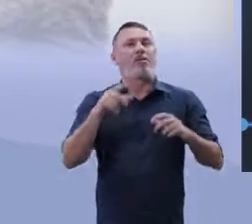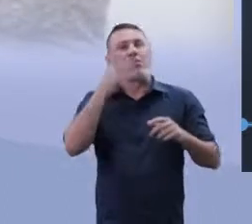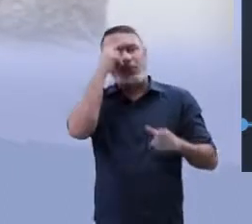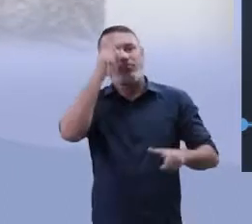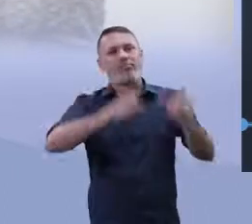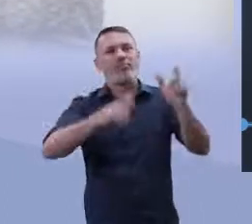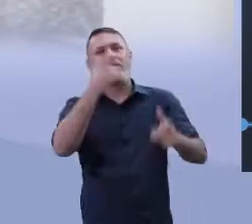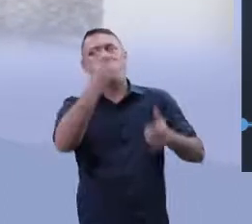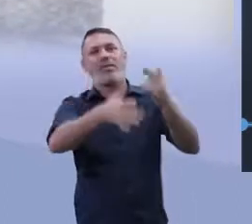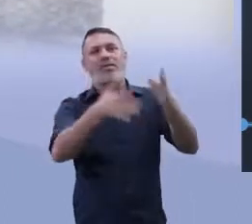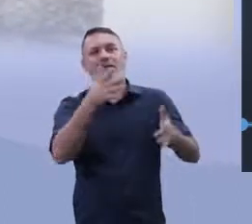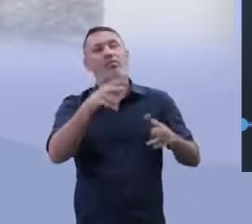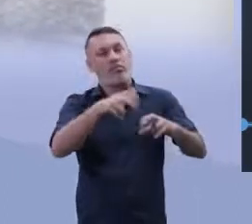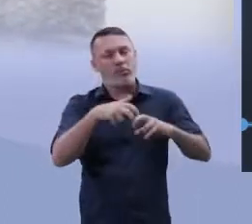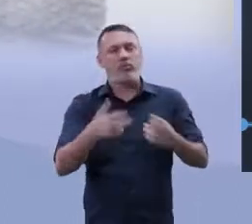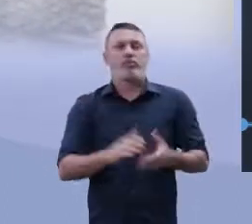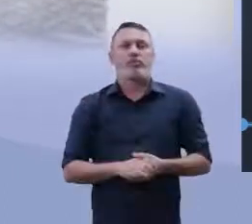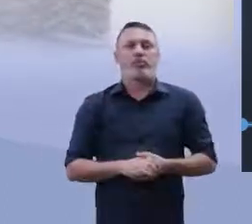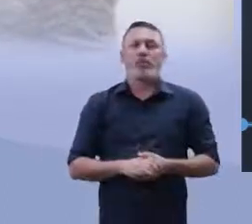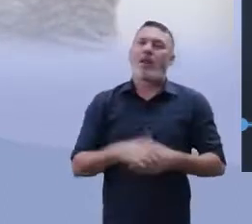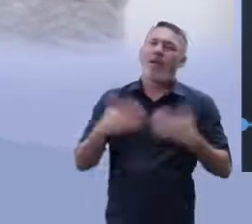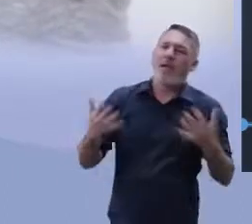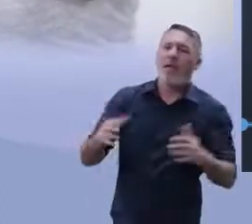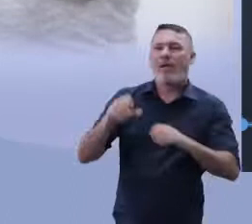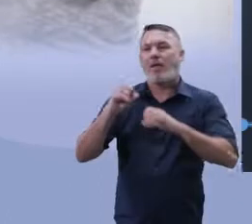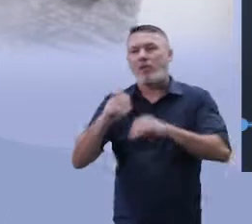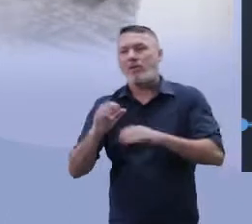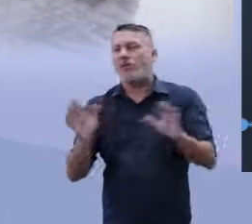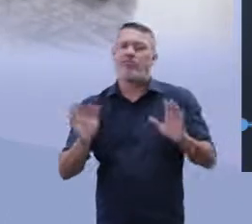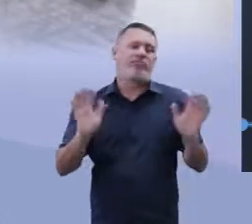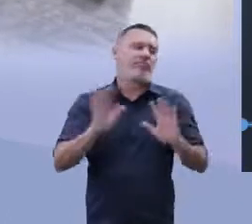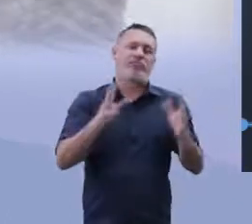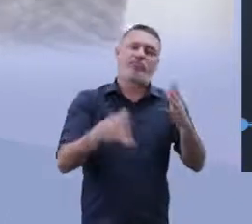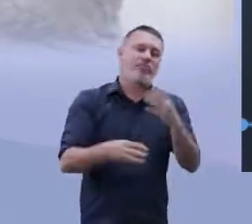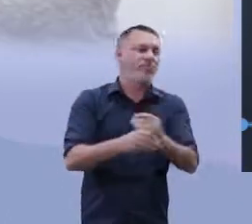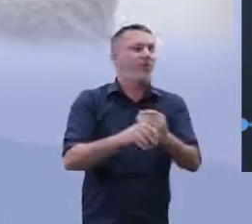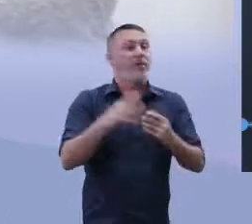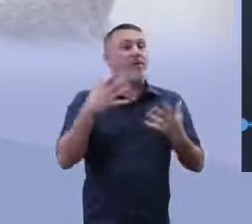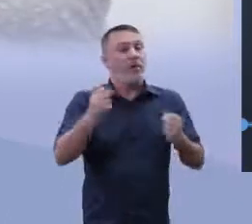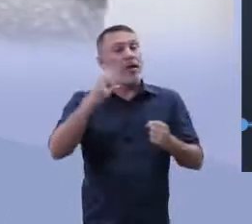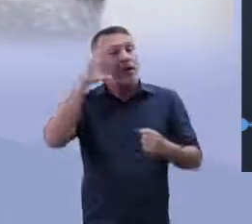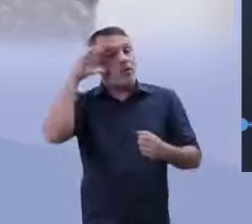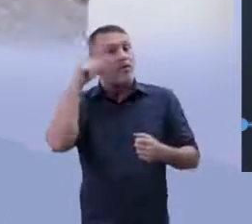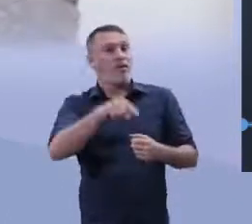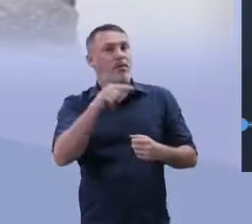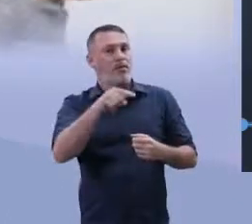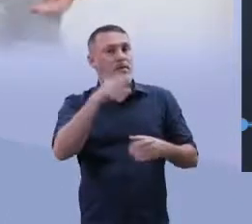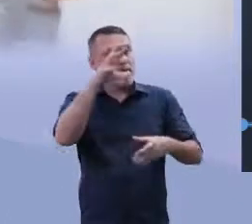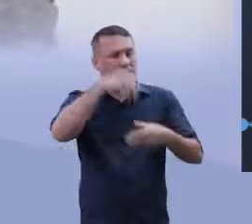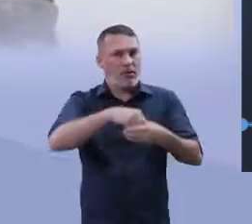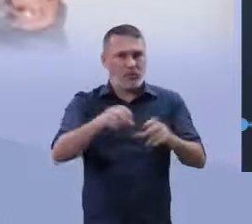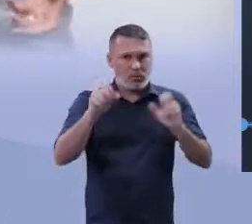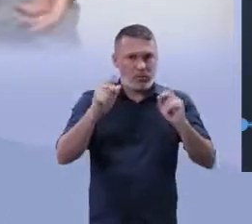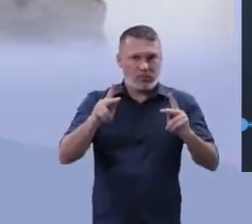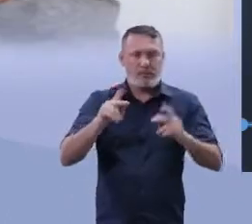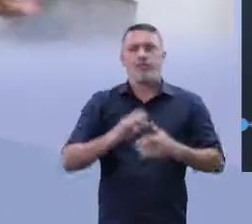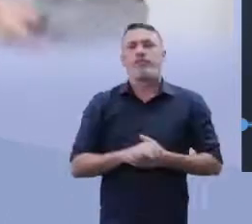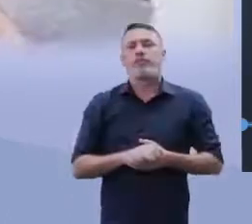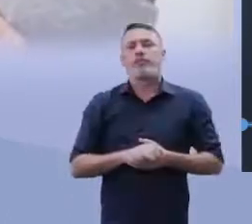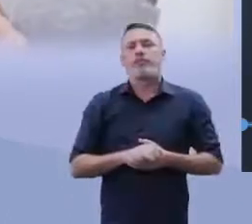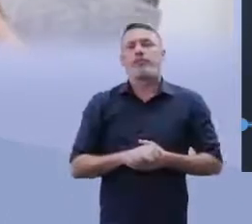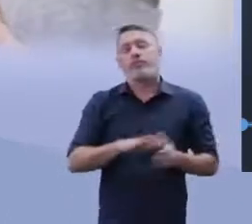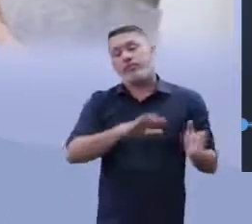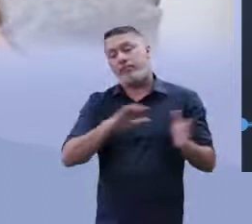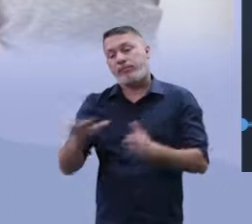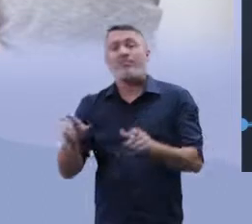indivíduos estão ali. Beleza? Ah, mas vamos dar educação aqui fora. É uma estratégia, mas nós precisamos resolver as pessoas ali dentro, só para você entender.